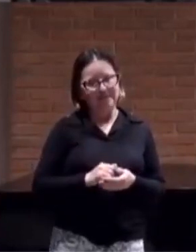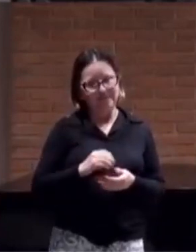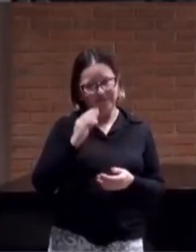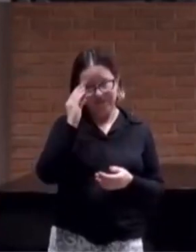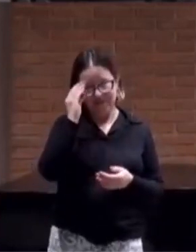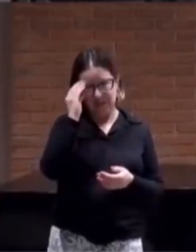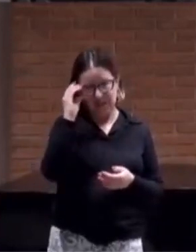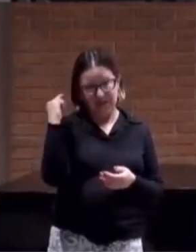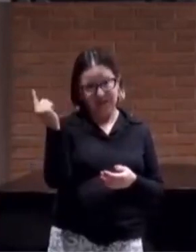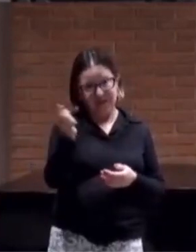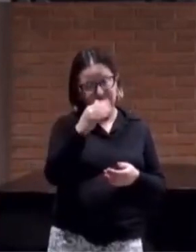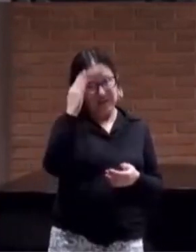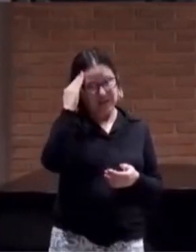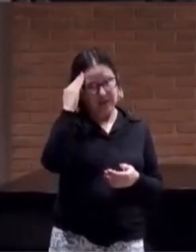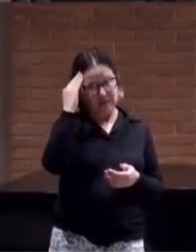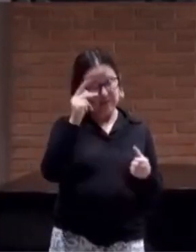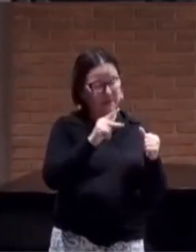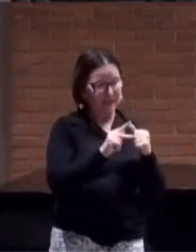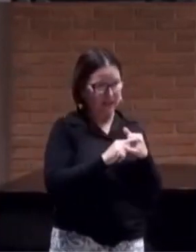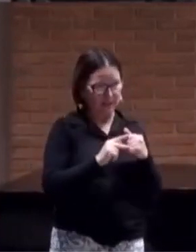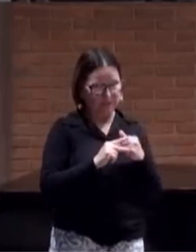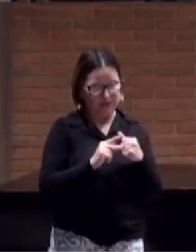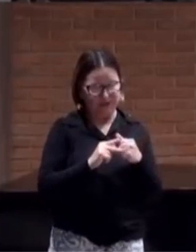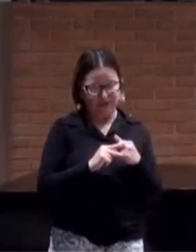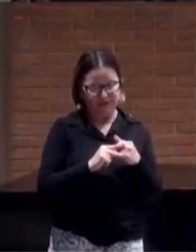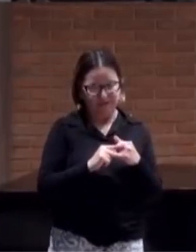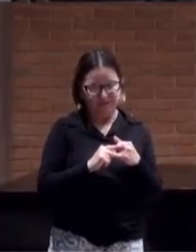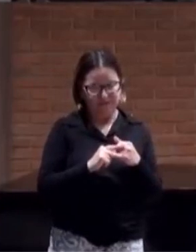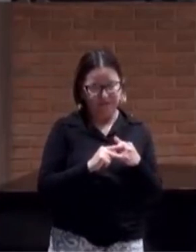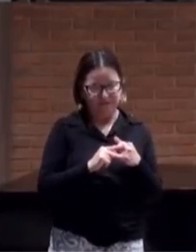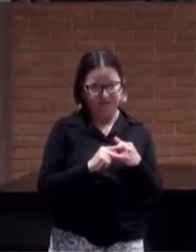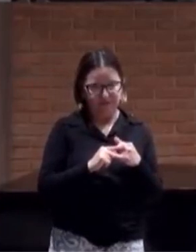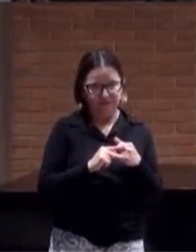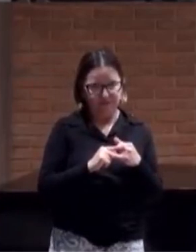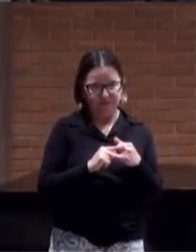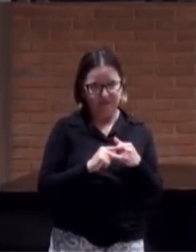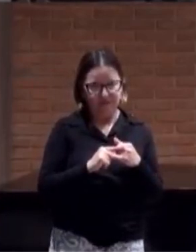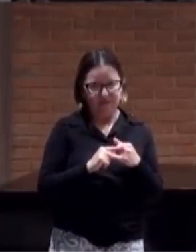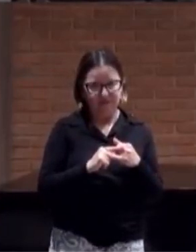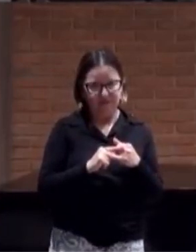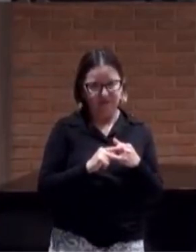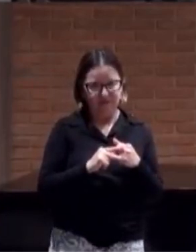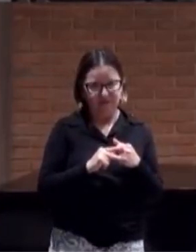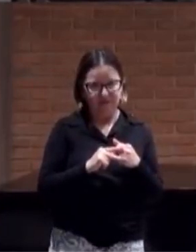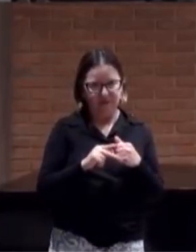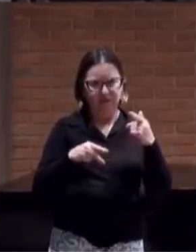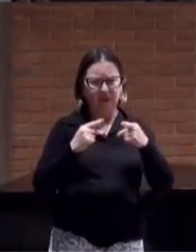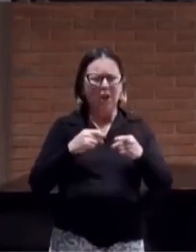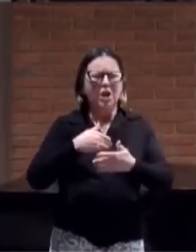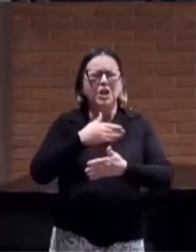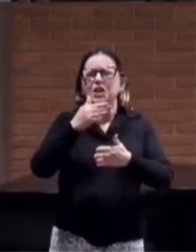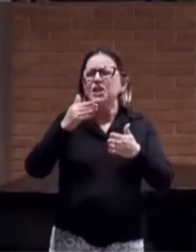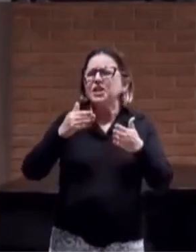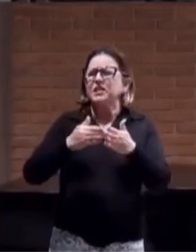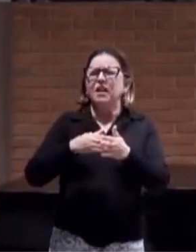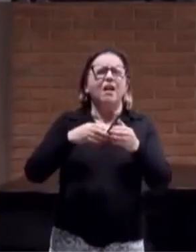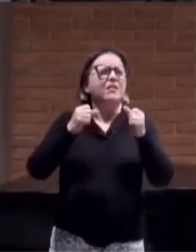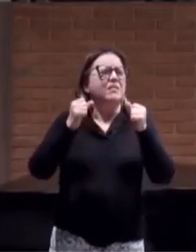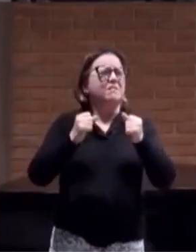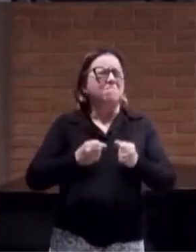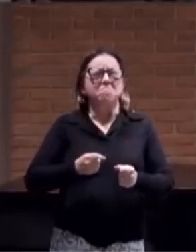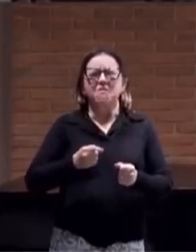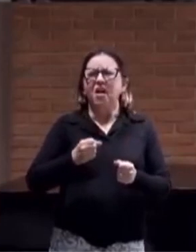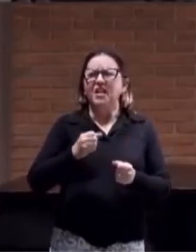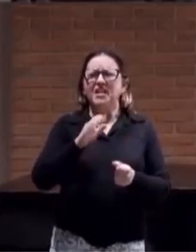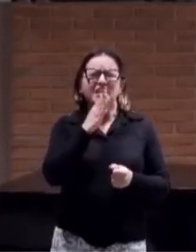E nós sabemos que Pedro, ele chegou dizendo: todos podem te trair, eu jamais te